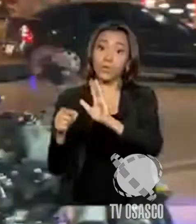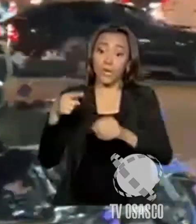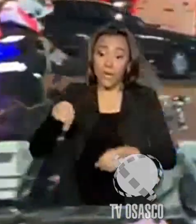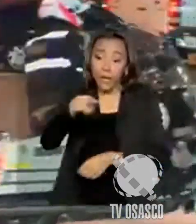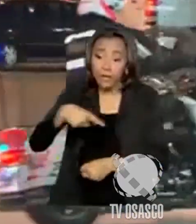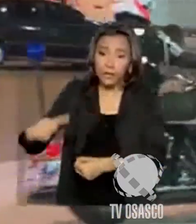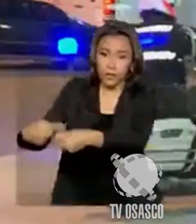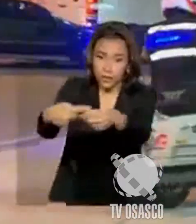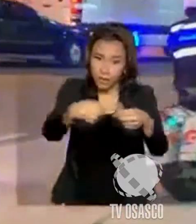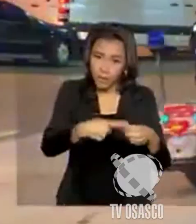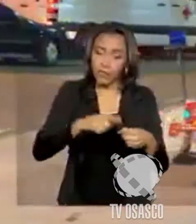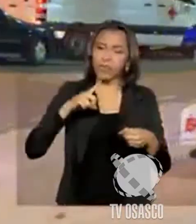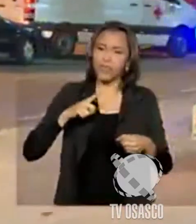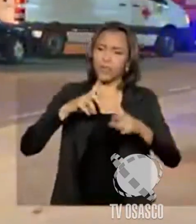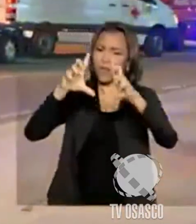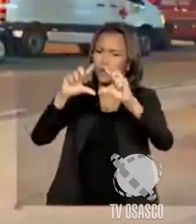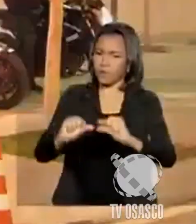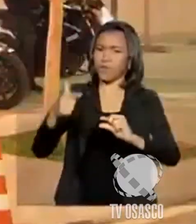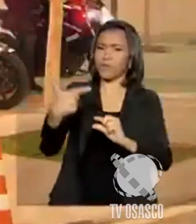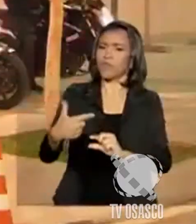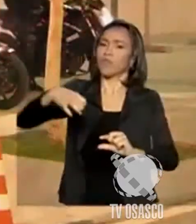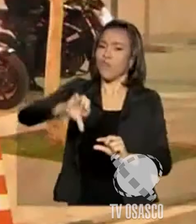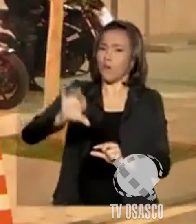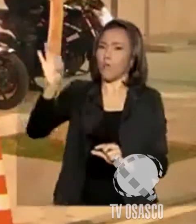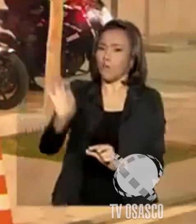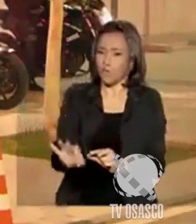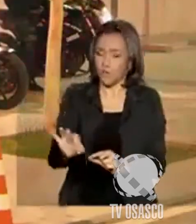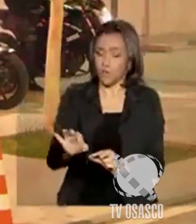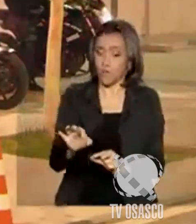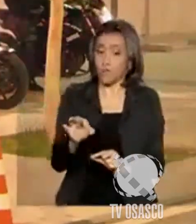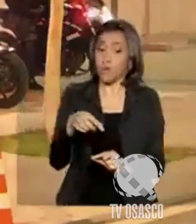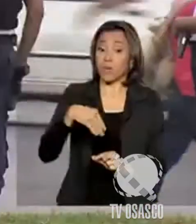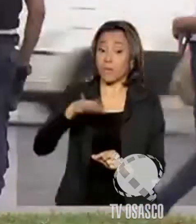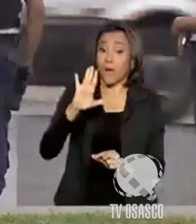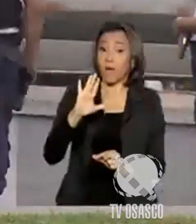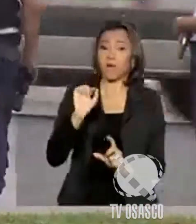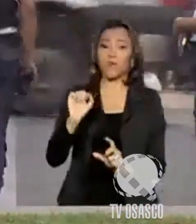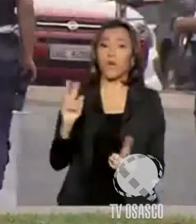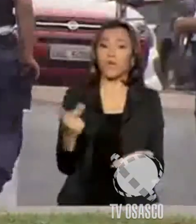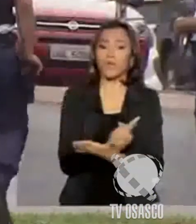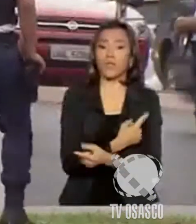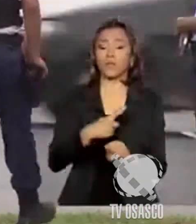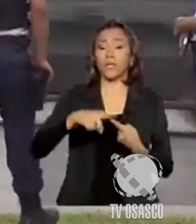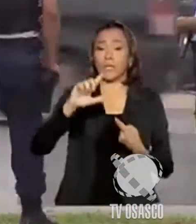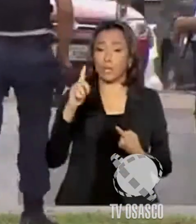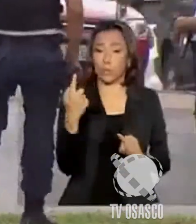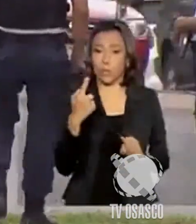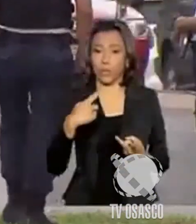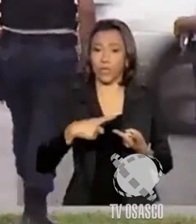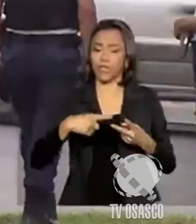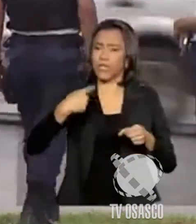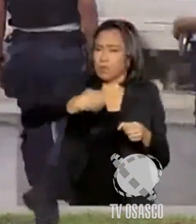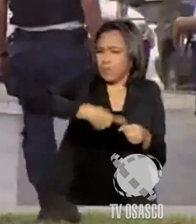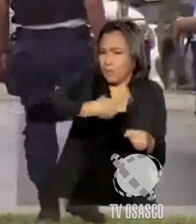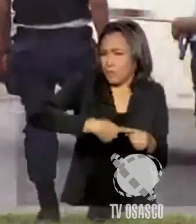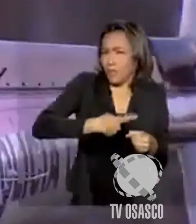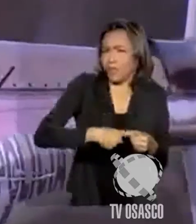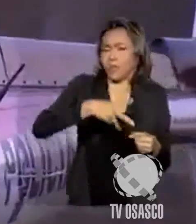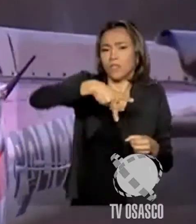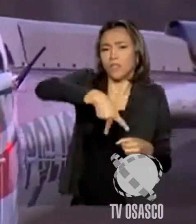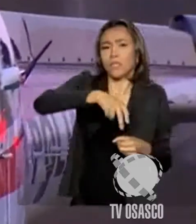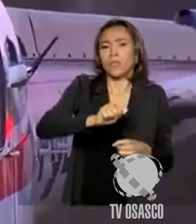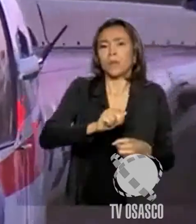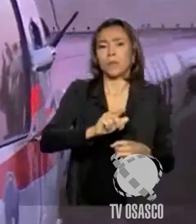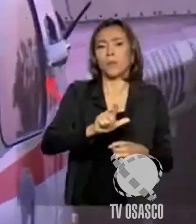juntos uma redução de 29%. As quedas mais significativas foram em Goiânia e em Paulista, que fica em Pernambuco.